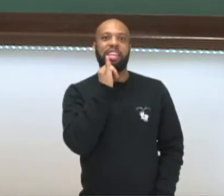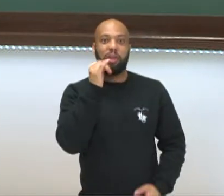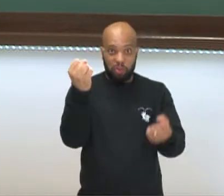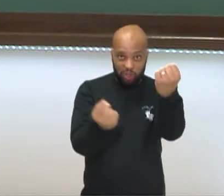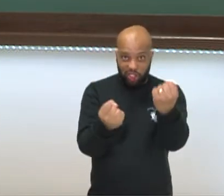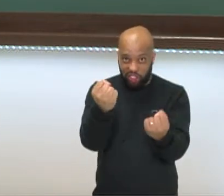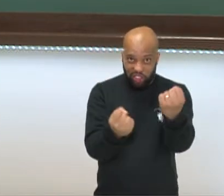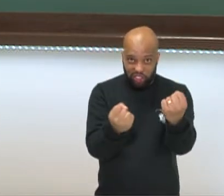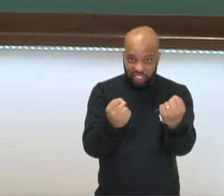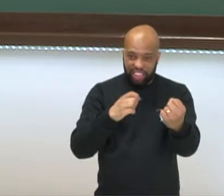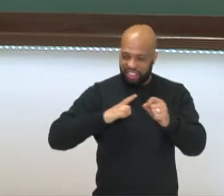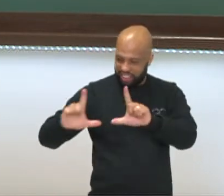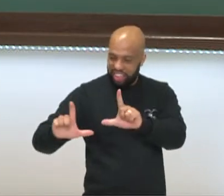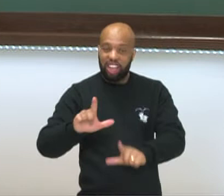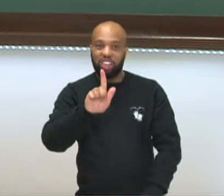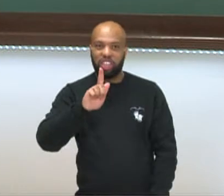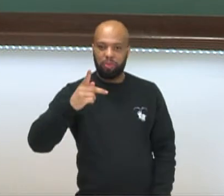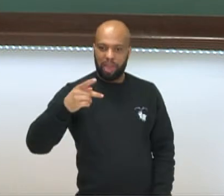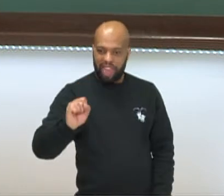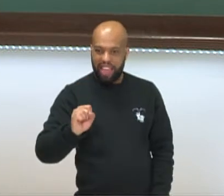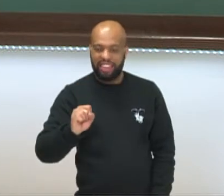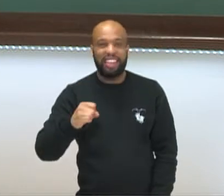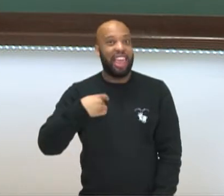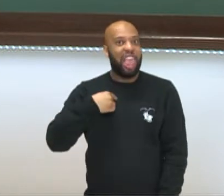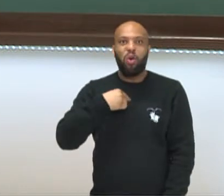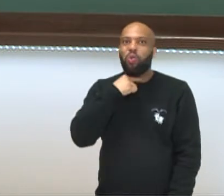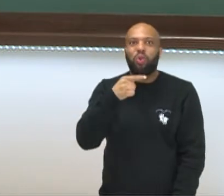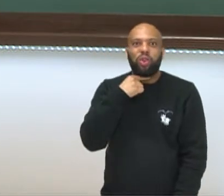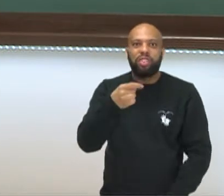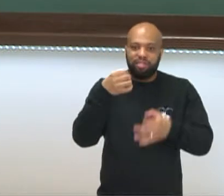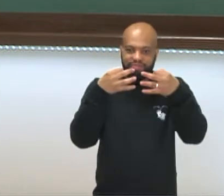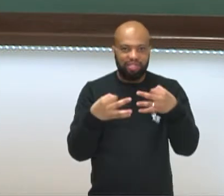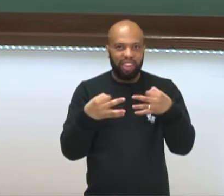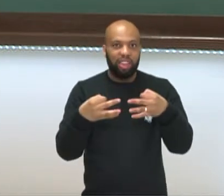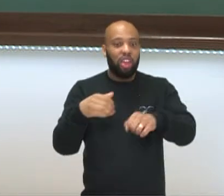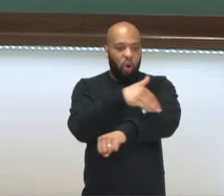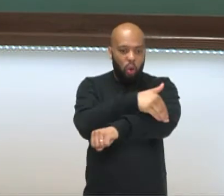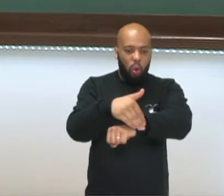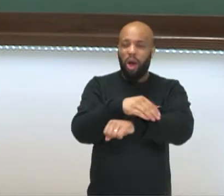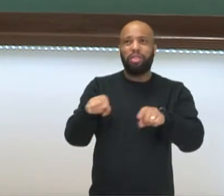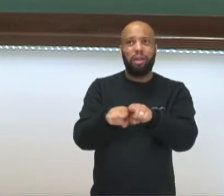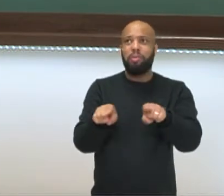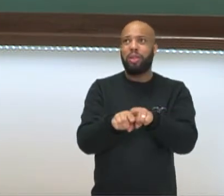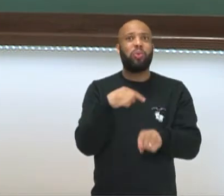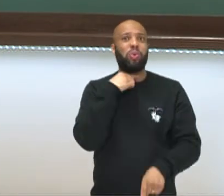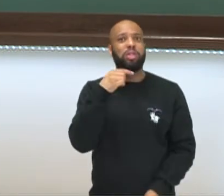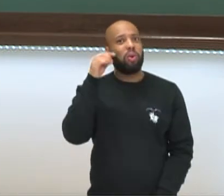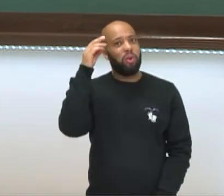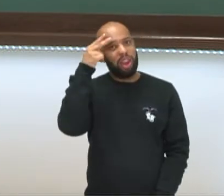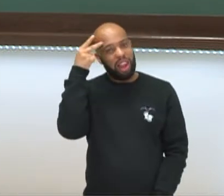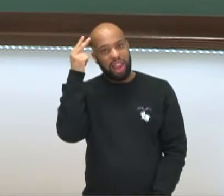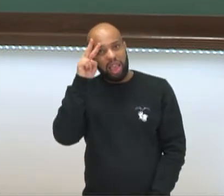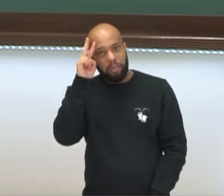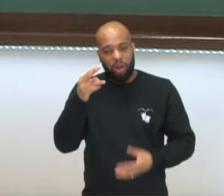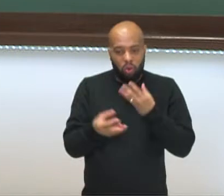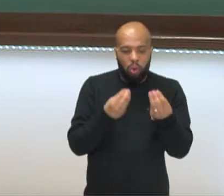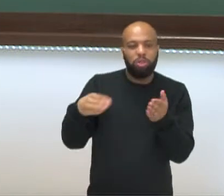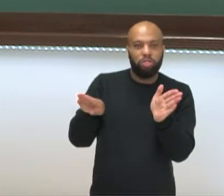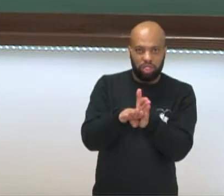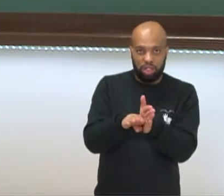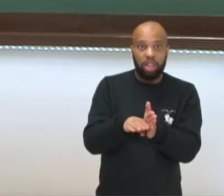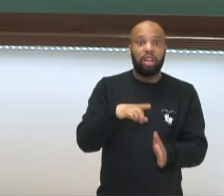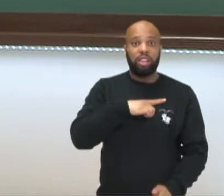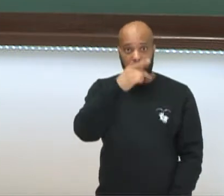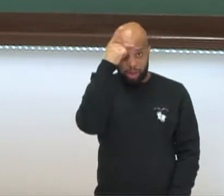perco, posso passar 10 vezes na mesma rua que eu não me lembro, e existem pessoas que passaram uma vez naquela rua e já sabem, já